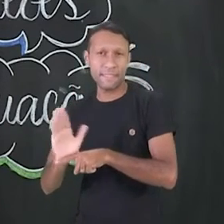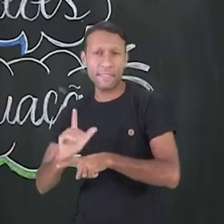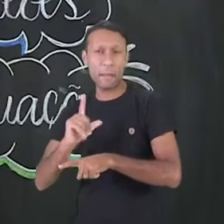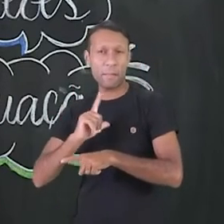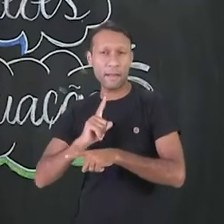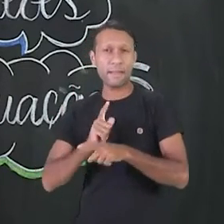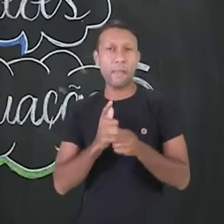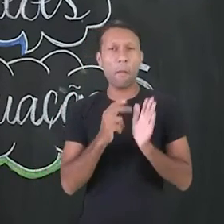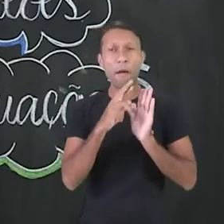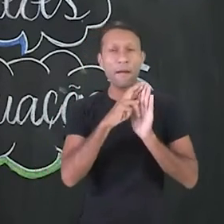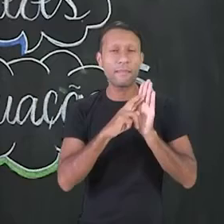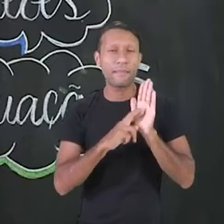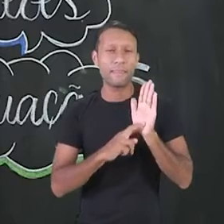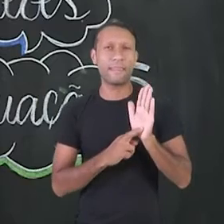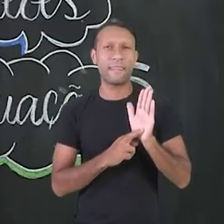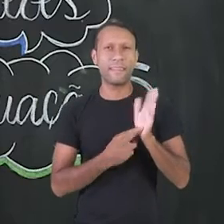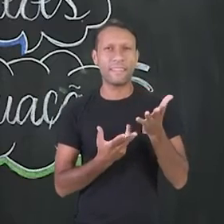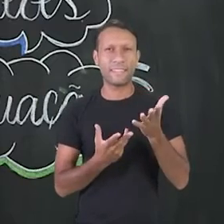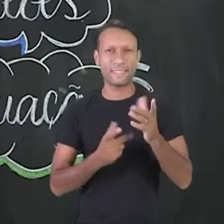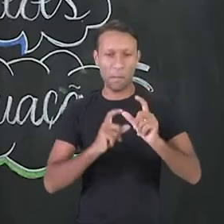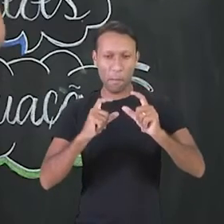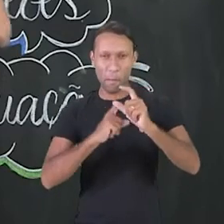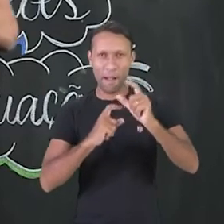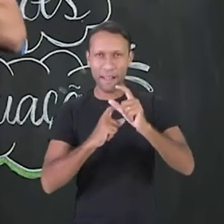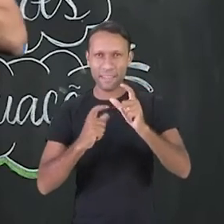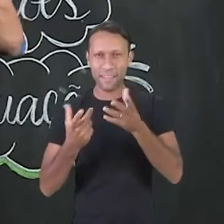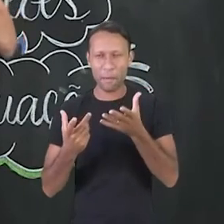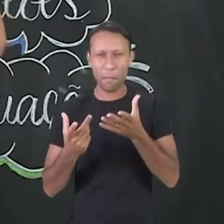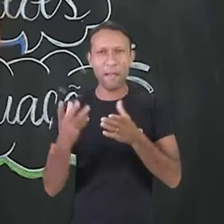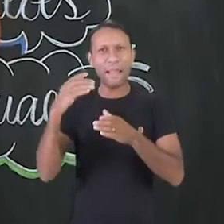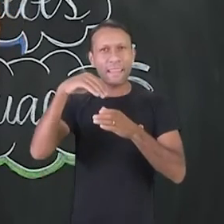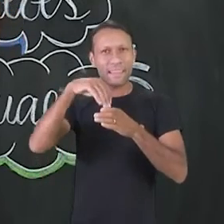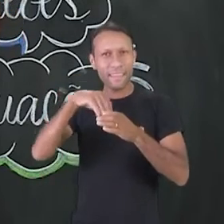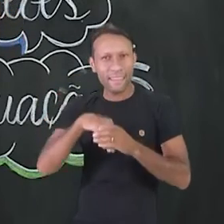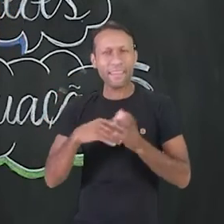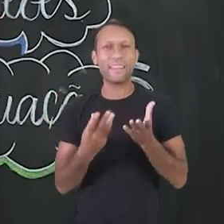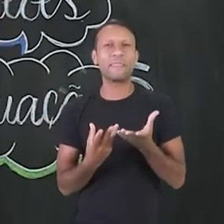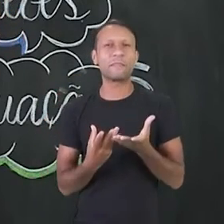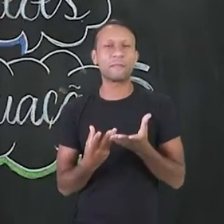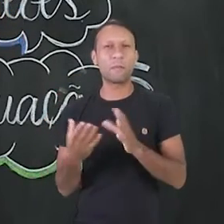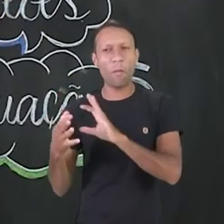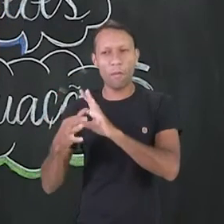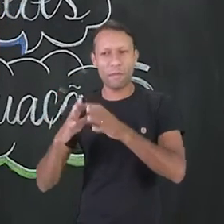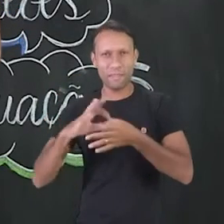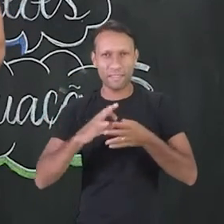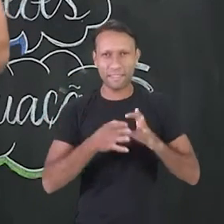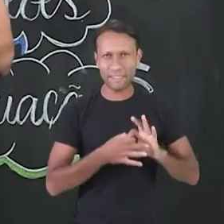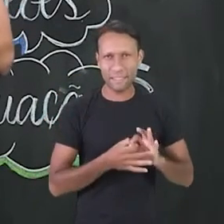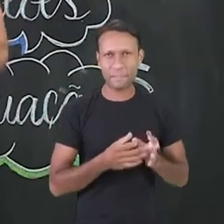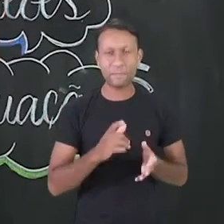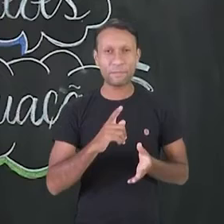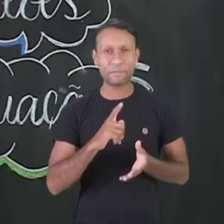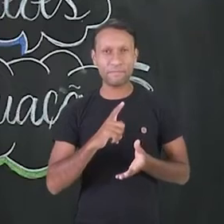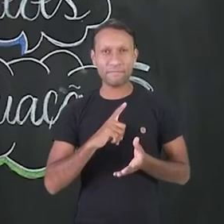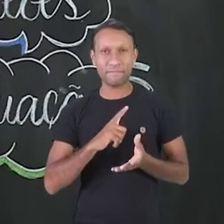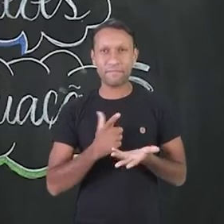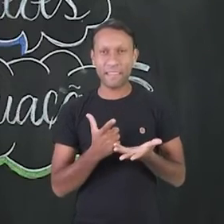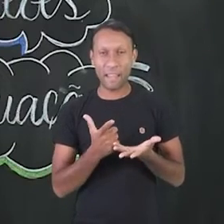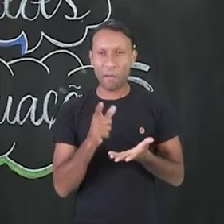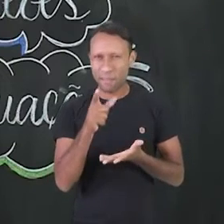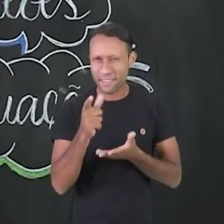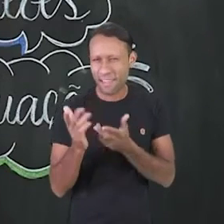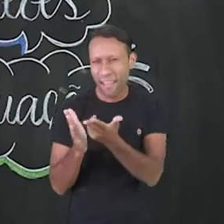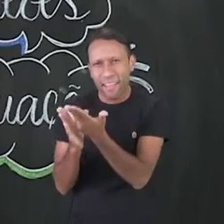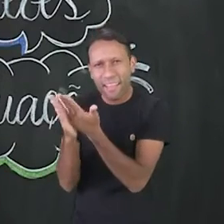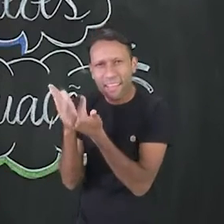que existe uma relação entre essas histórias em quadrinhos e os gêneros audiovisuais. Existe, inclusive, uma técnica chamada de desenho de storyboard, que é quando